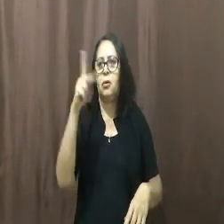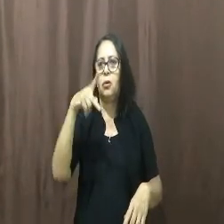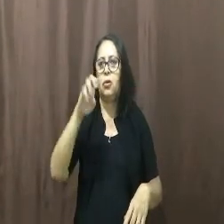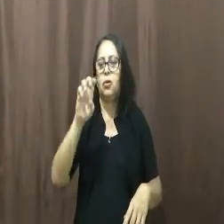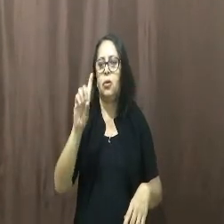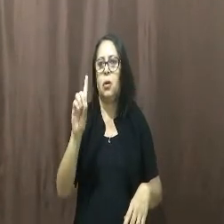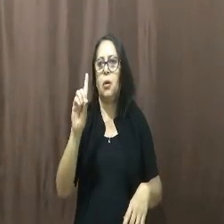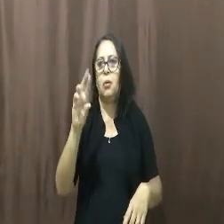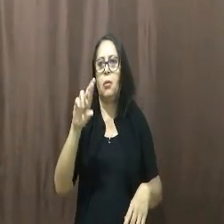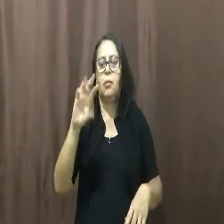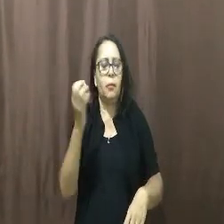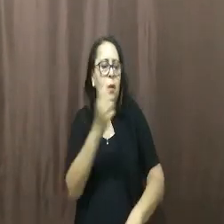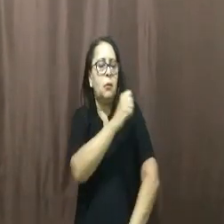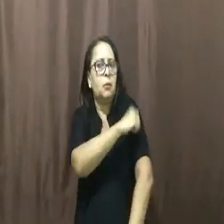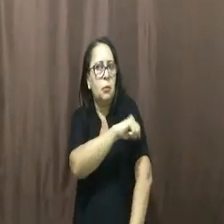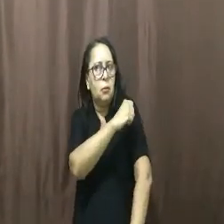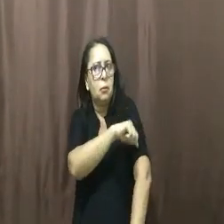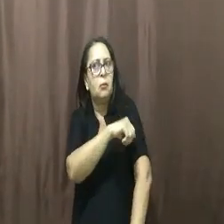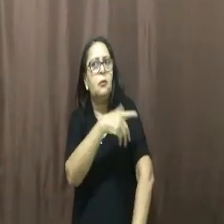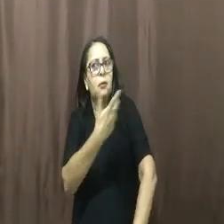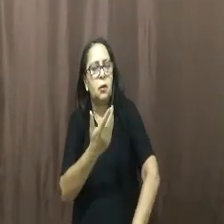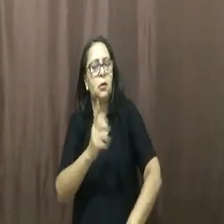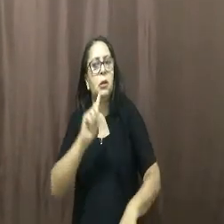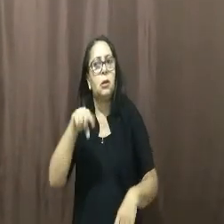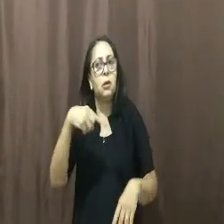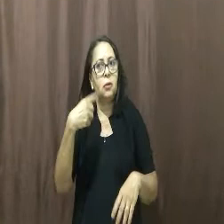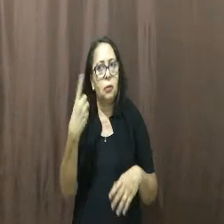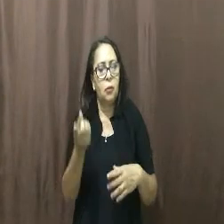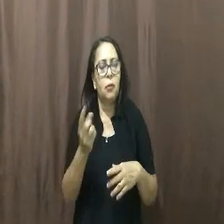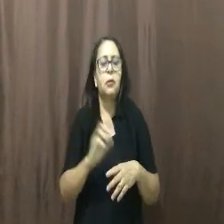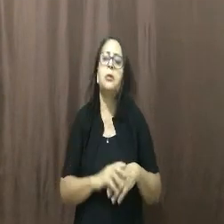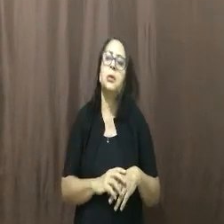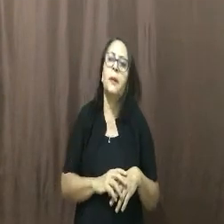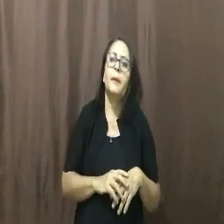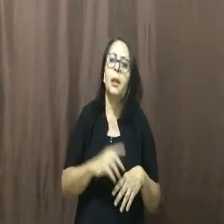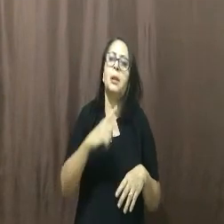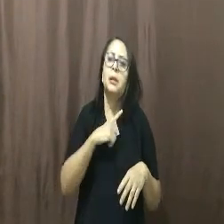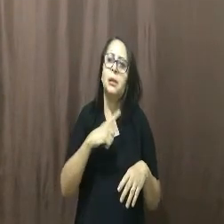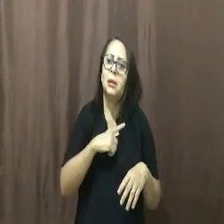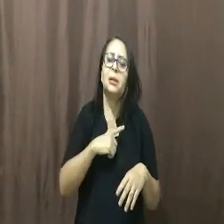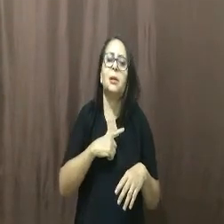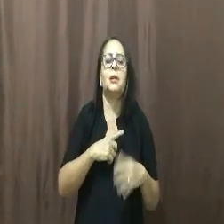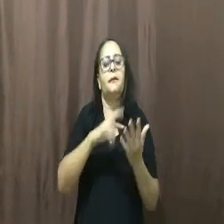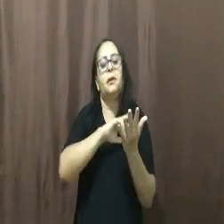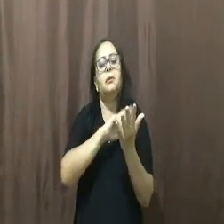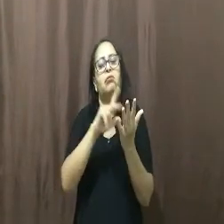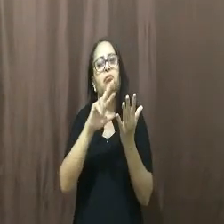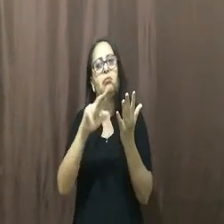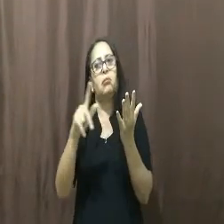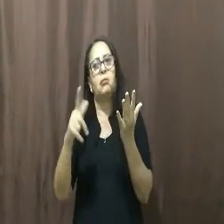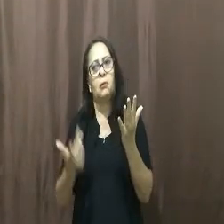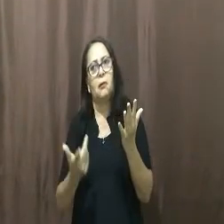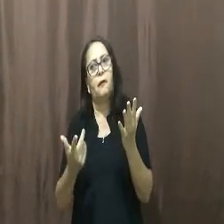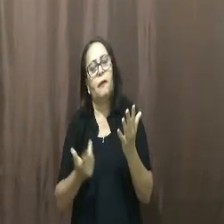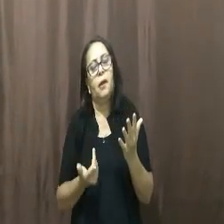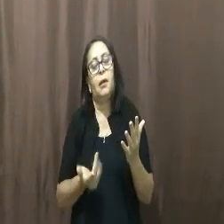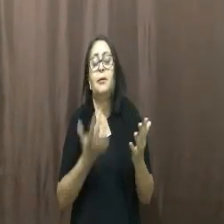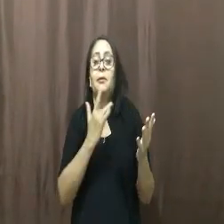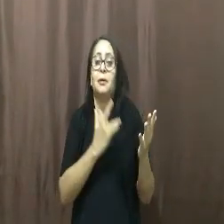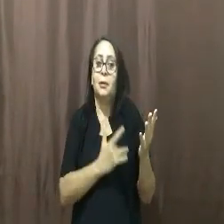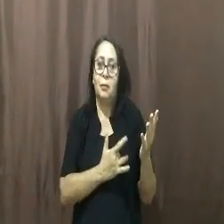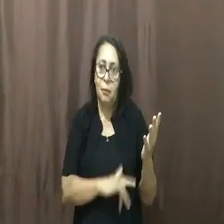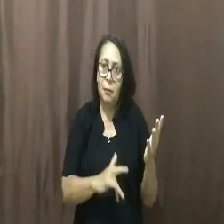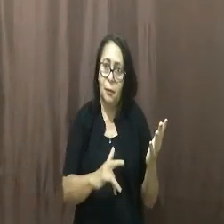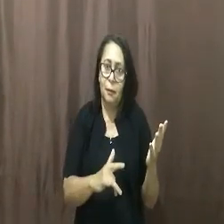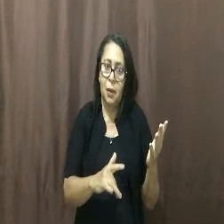Janeiro, com a morte agora do Ele Miguel Otávio, e vem mostrando todos esses, que não é de